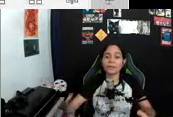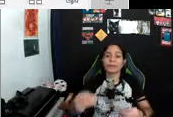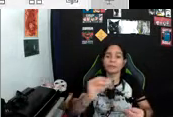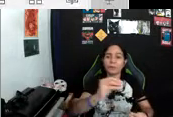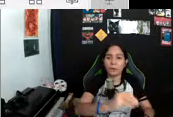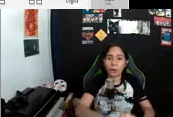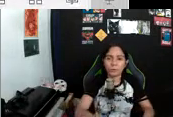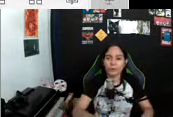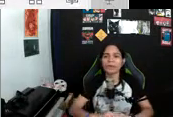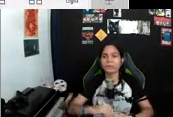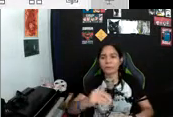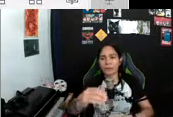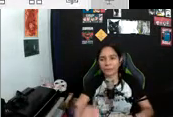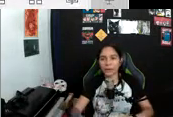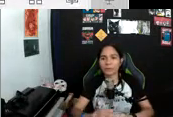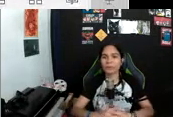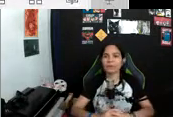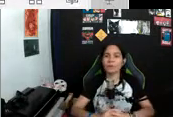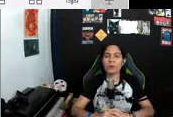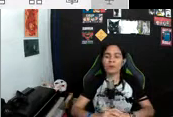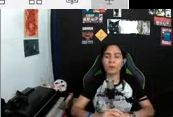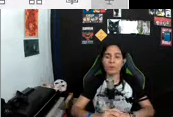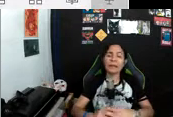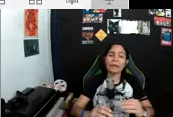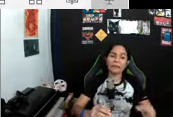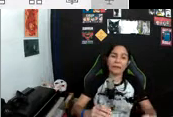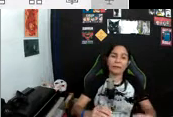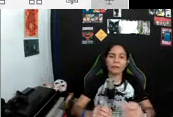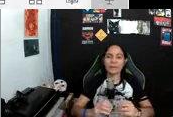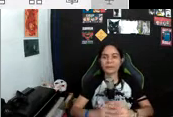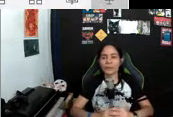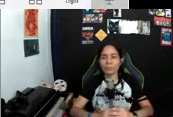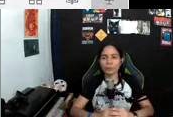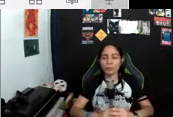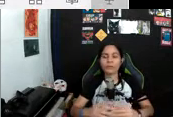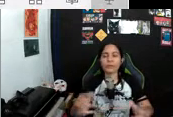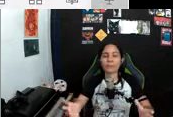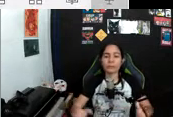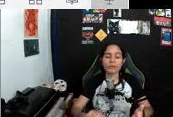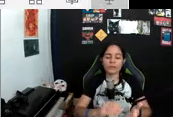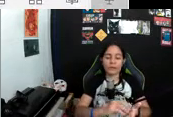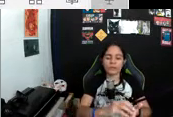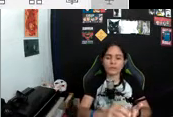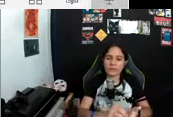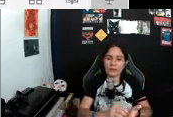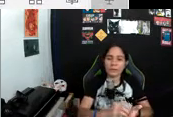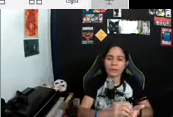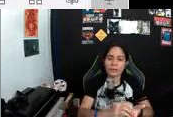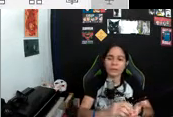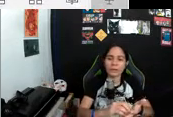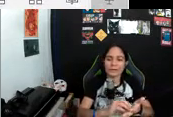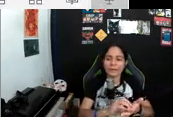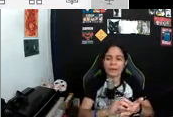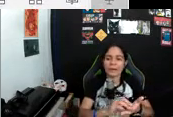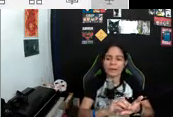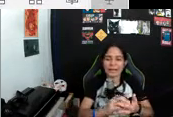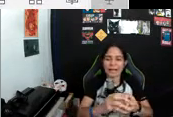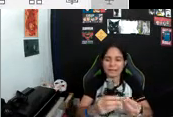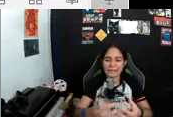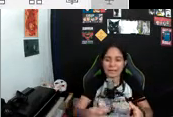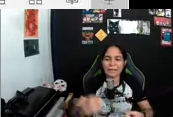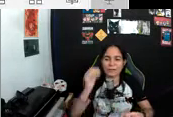estiver aumentando, volte aqui, porque deve estar acontecendo alguma coisa. Verifique se tem pus. O que é pus? Se você estiver vendo a